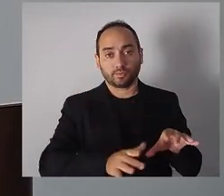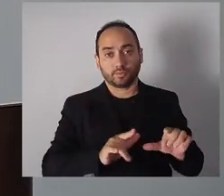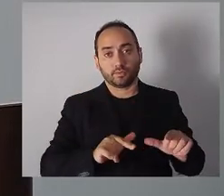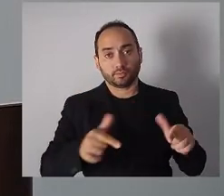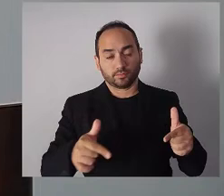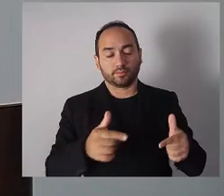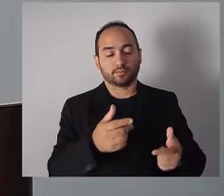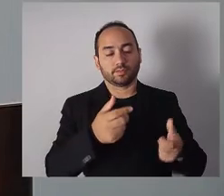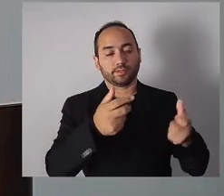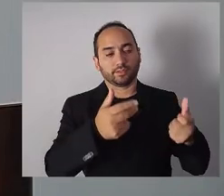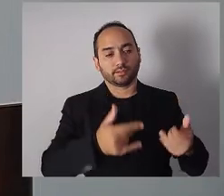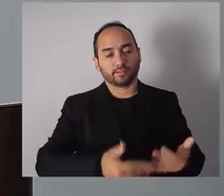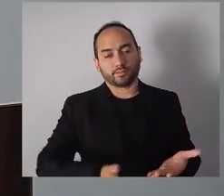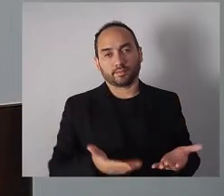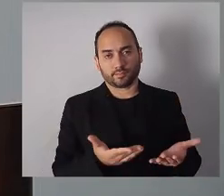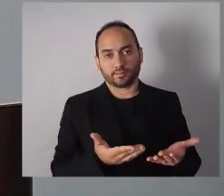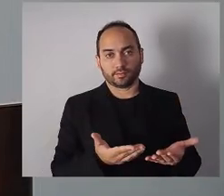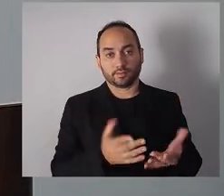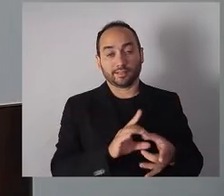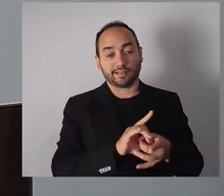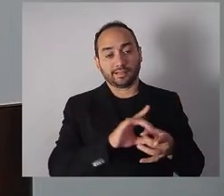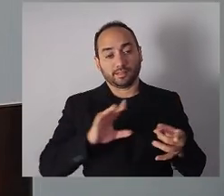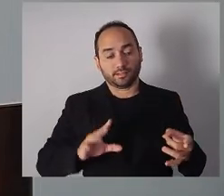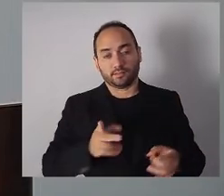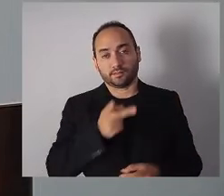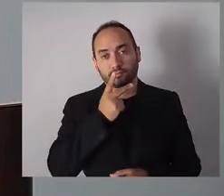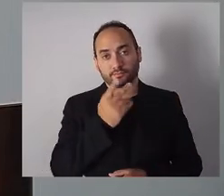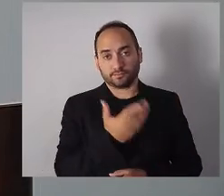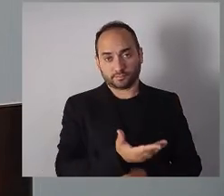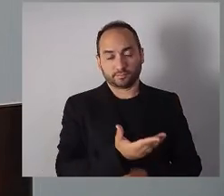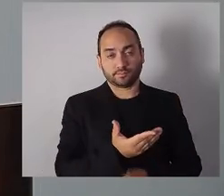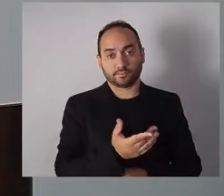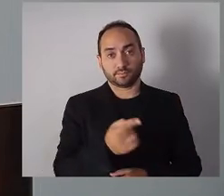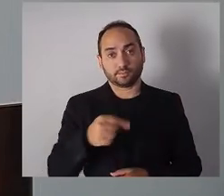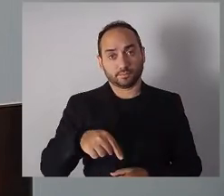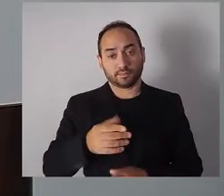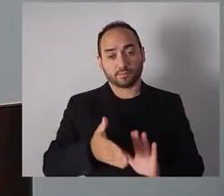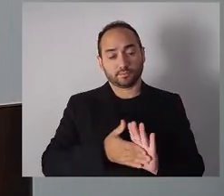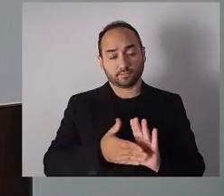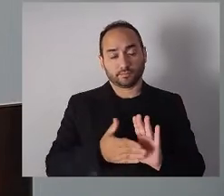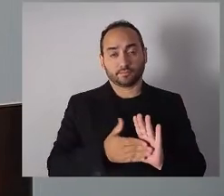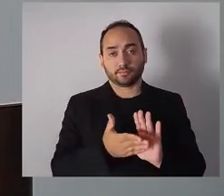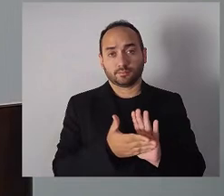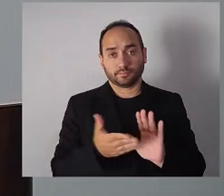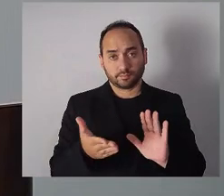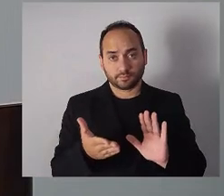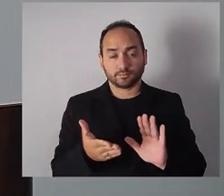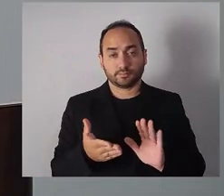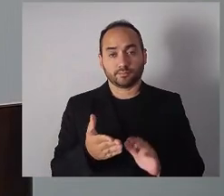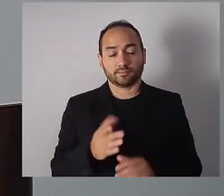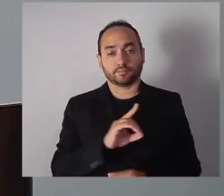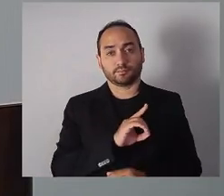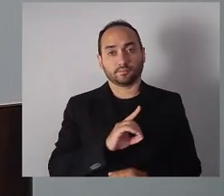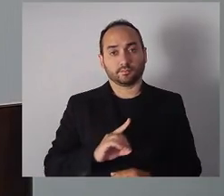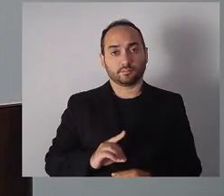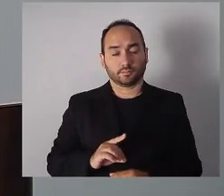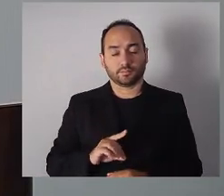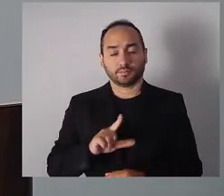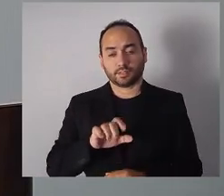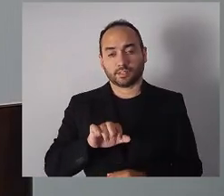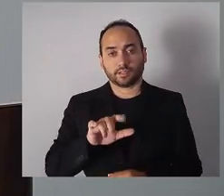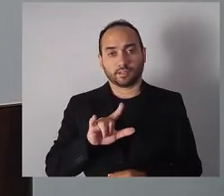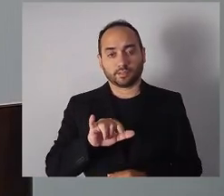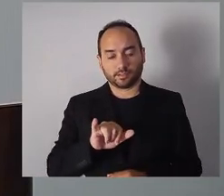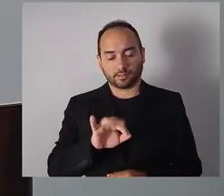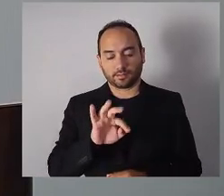de justificação de desfiliação partidária que foi proposta pelo deputado Evandro Leitão.